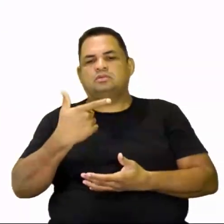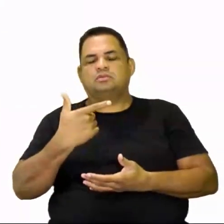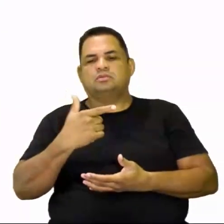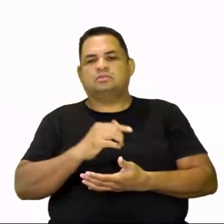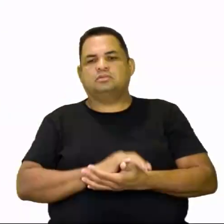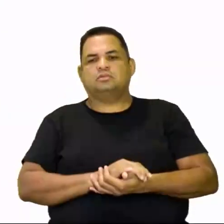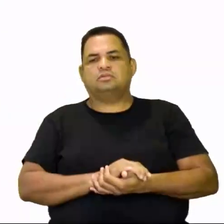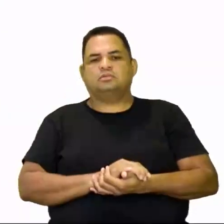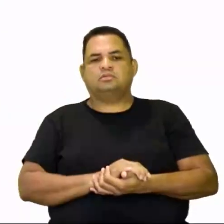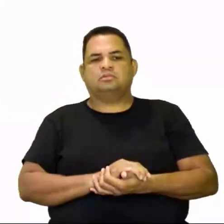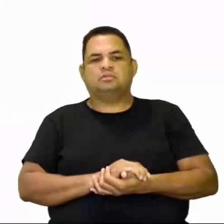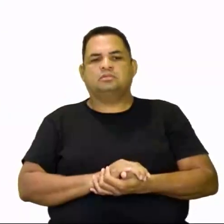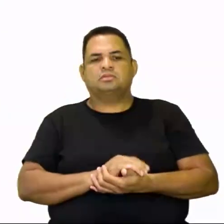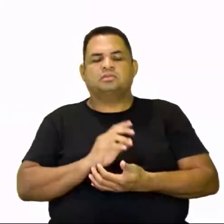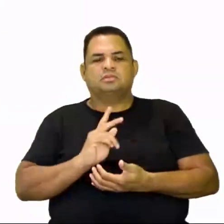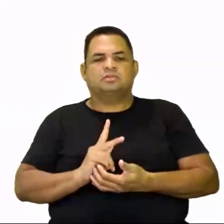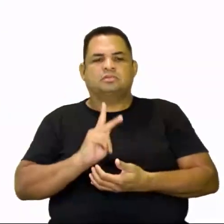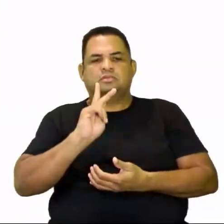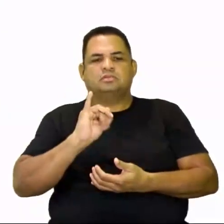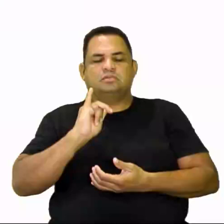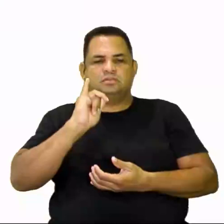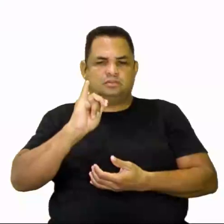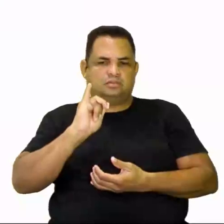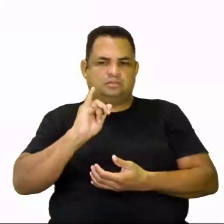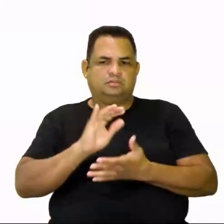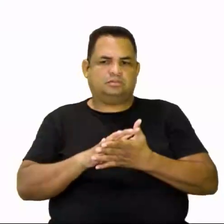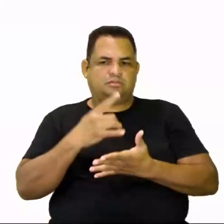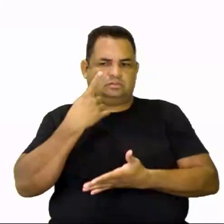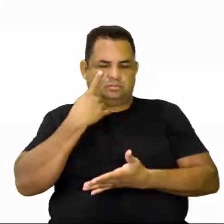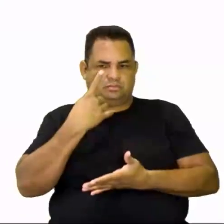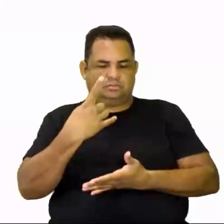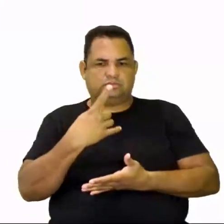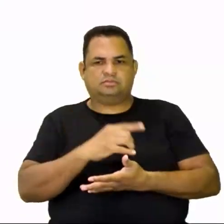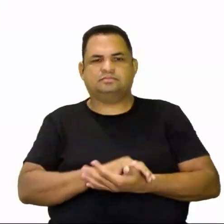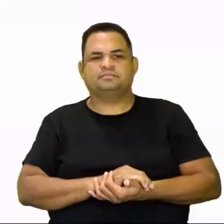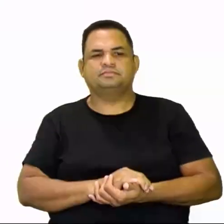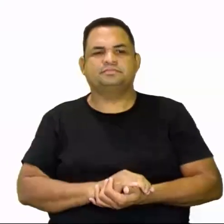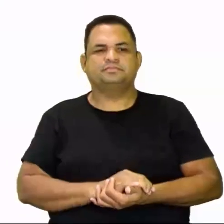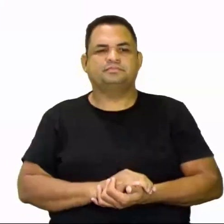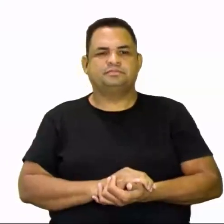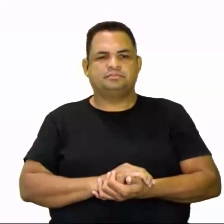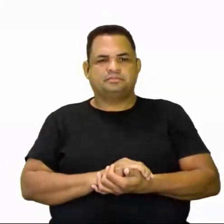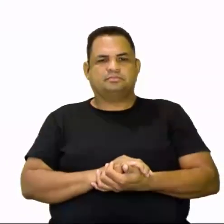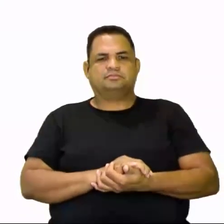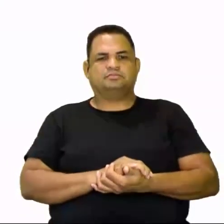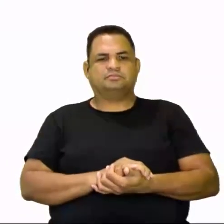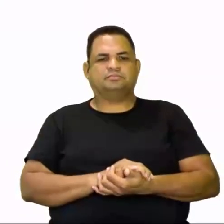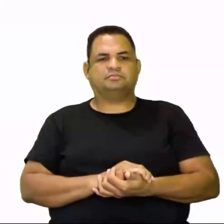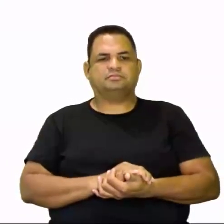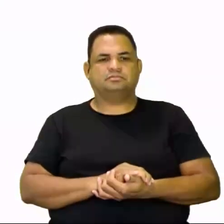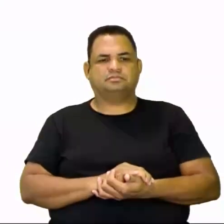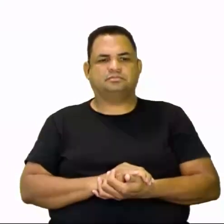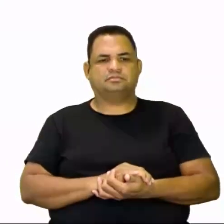PbNO32, e o iodeto de potássio, Ki. Observem, o nitrato de chumbo,